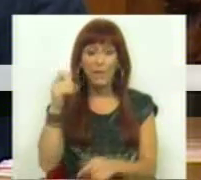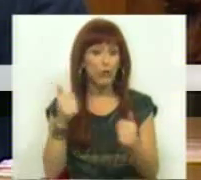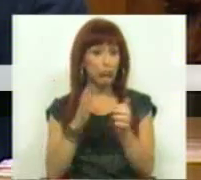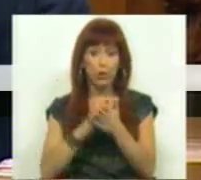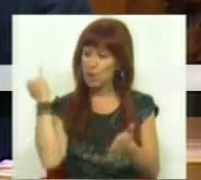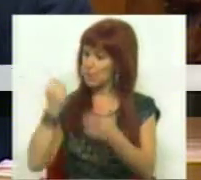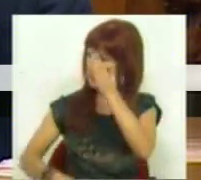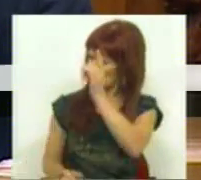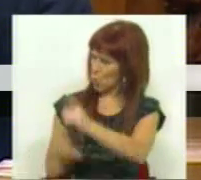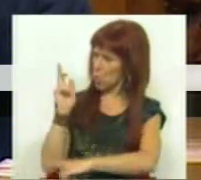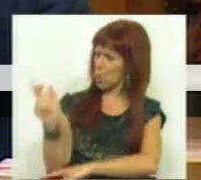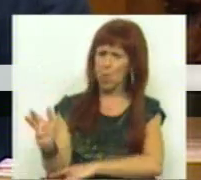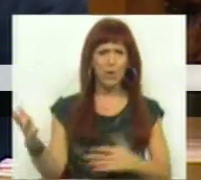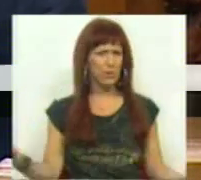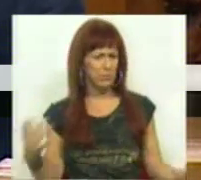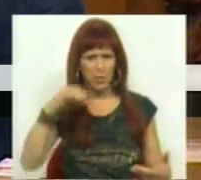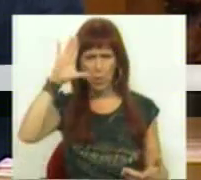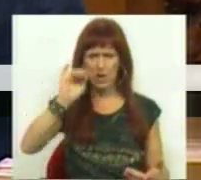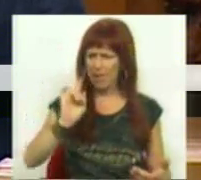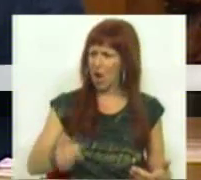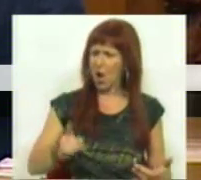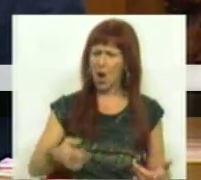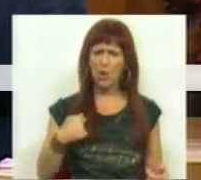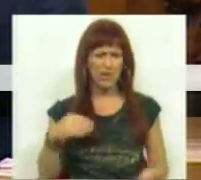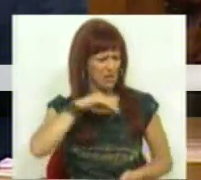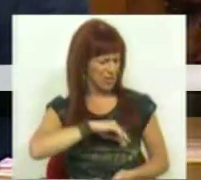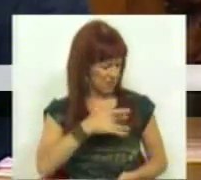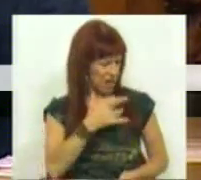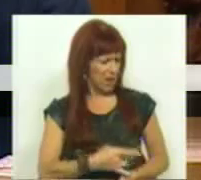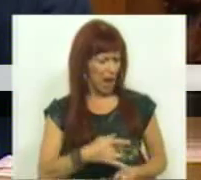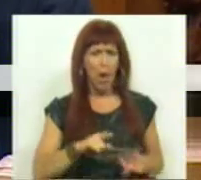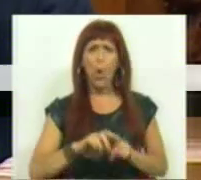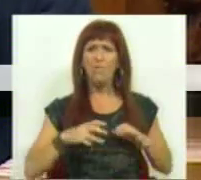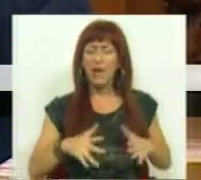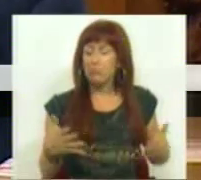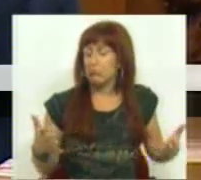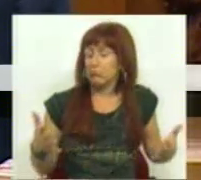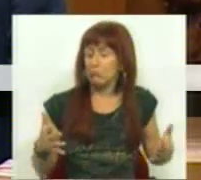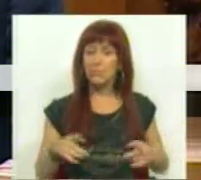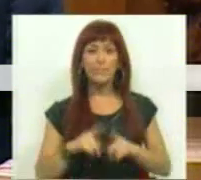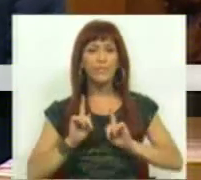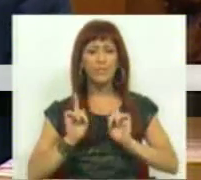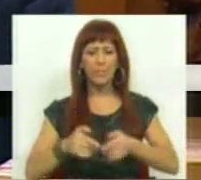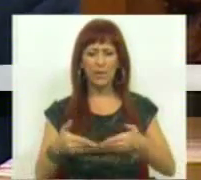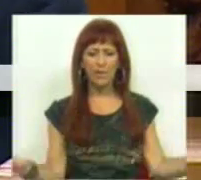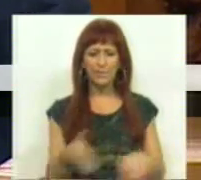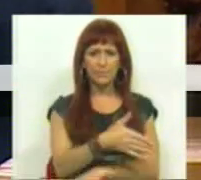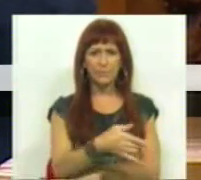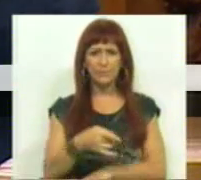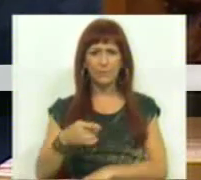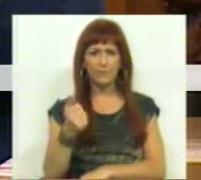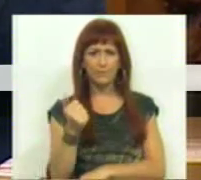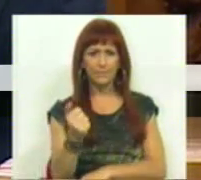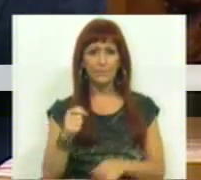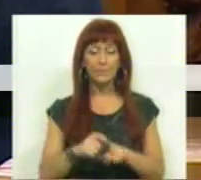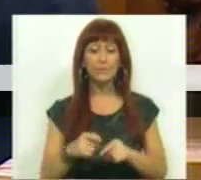os impostos aumentar e já não sabem o que é subsídio de Natal ou de férias. Inaugurado em